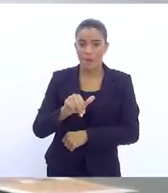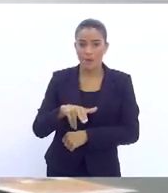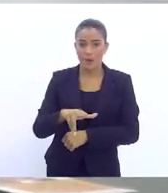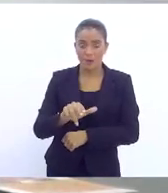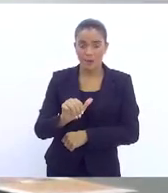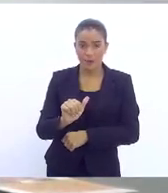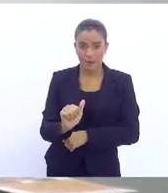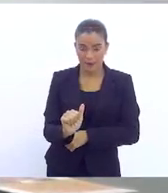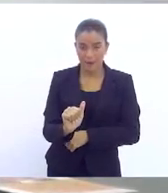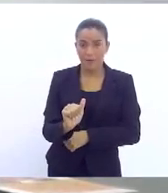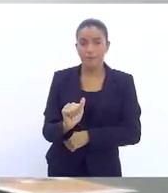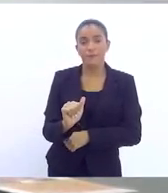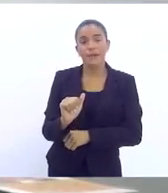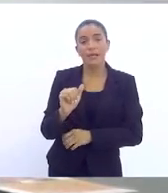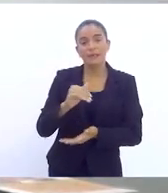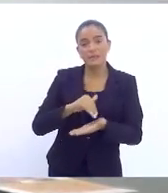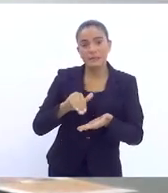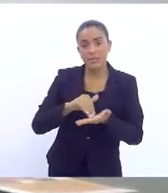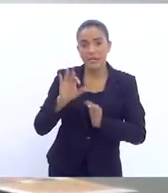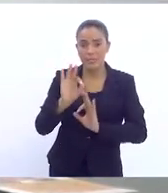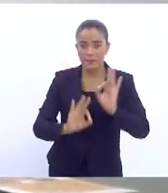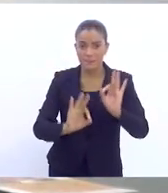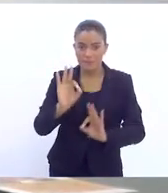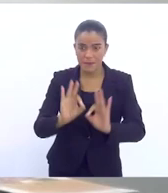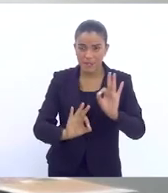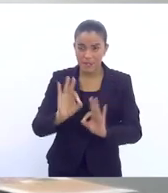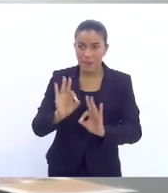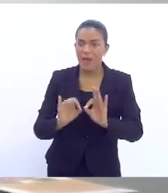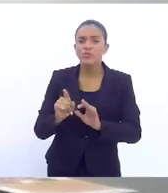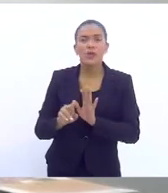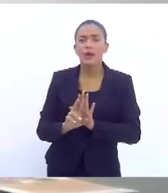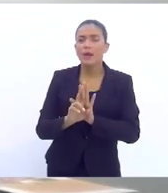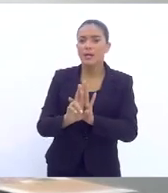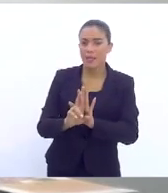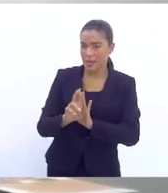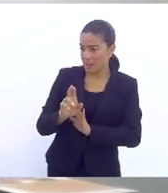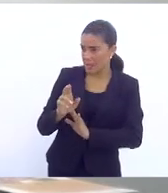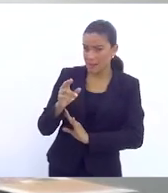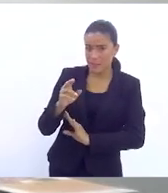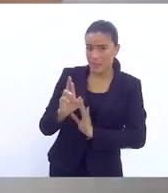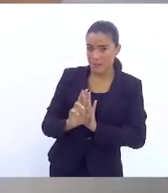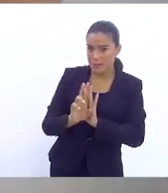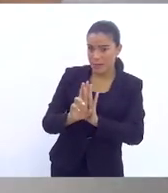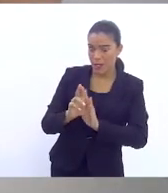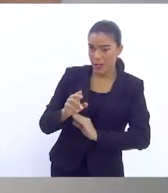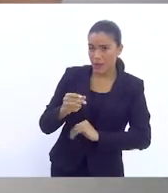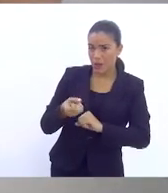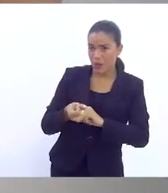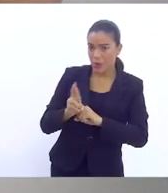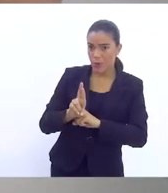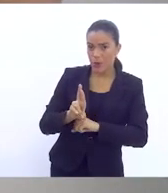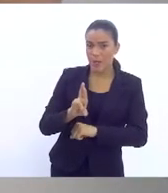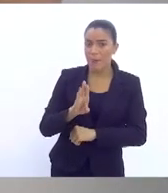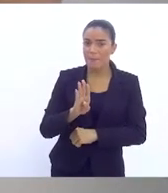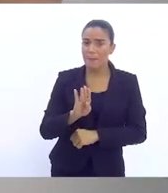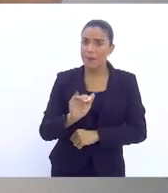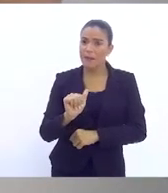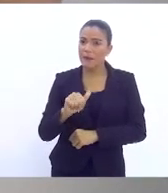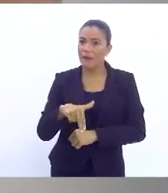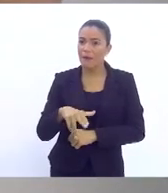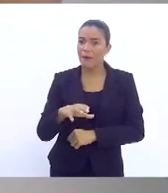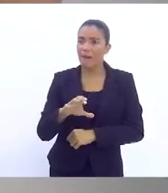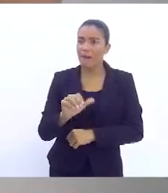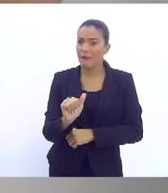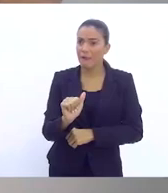de planeja mento do RH a sogra vem representando Doutora Bianca onde está a Dra Bianca